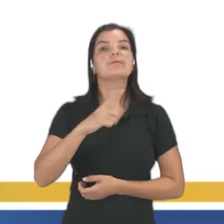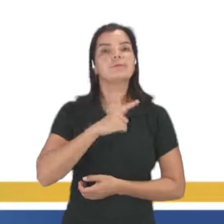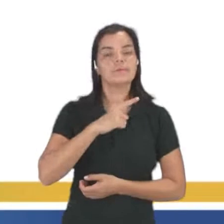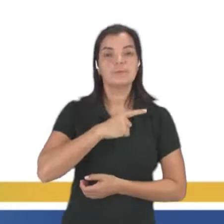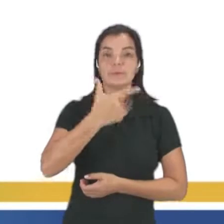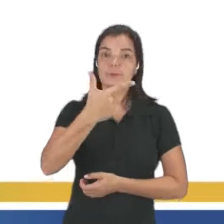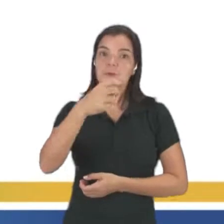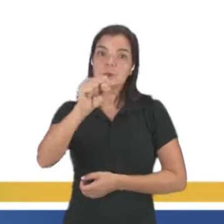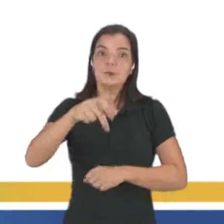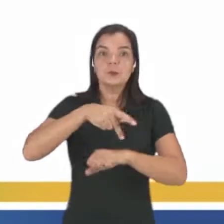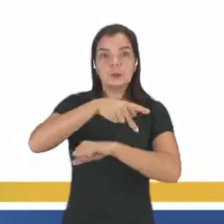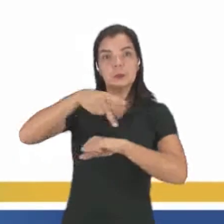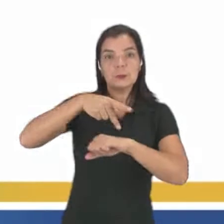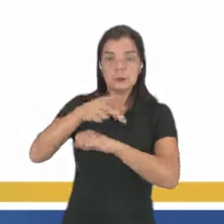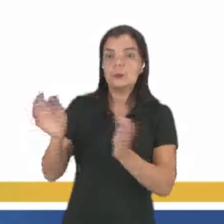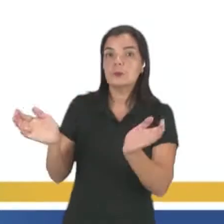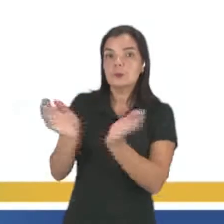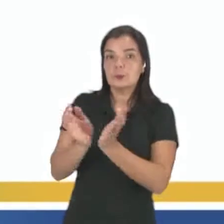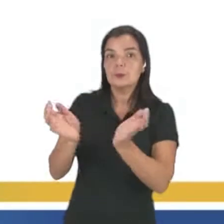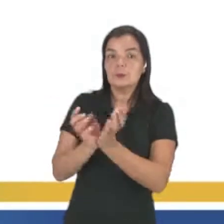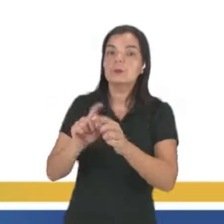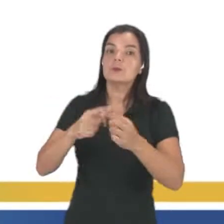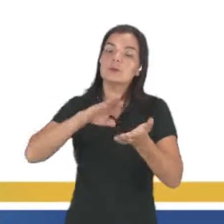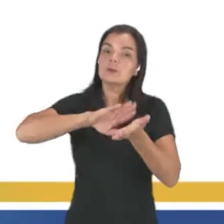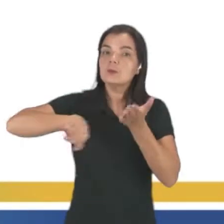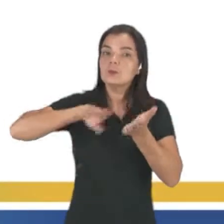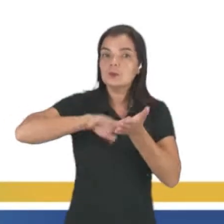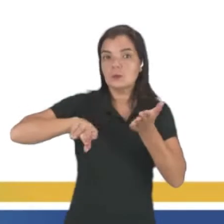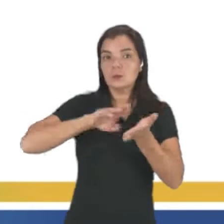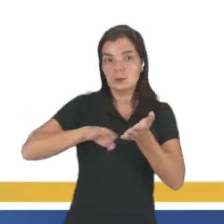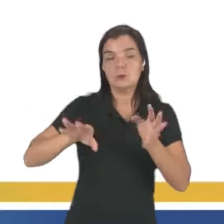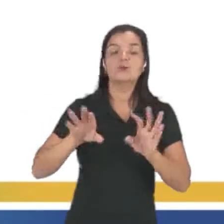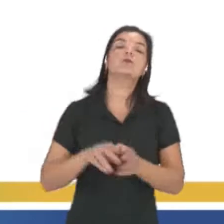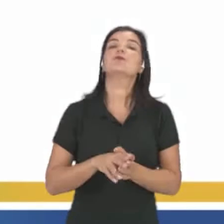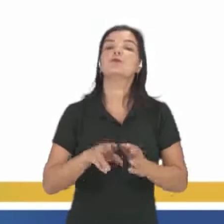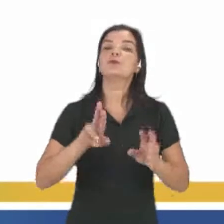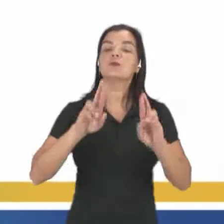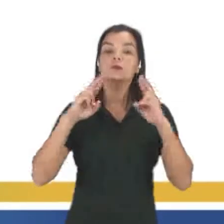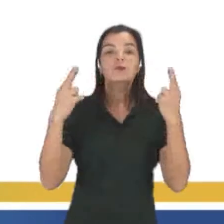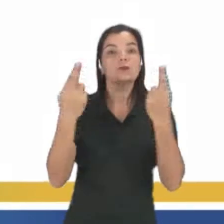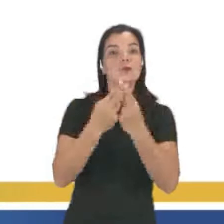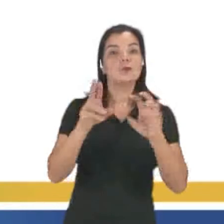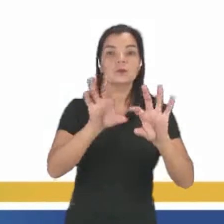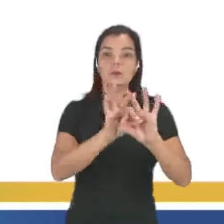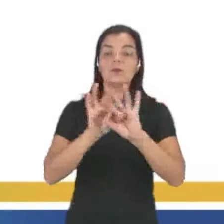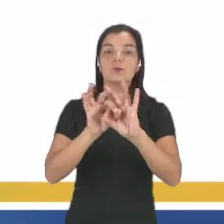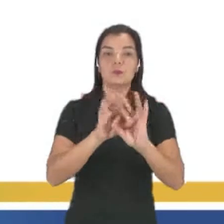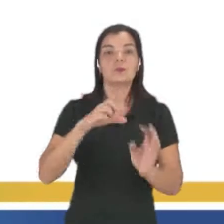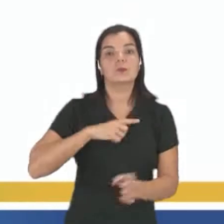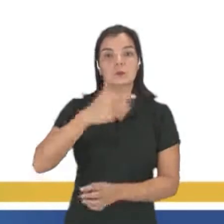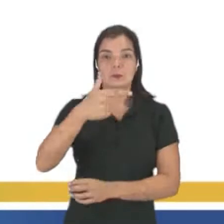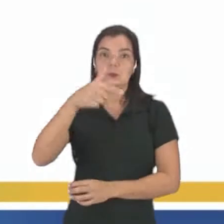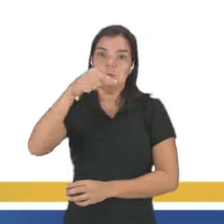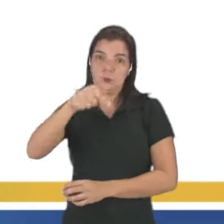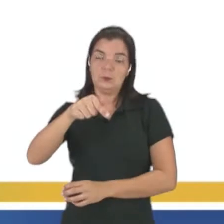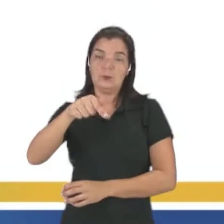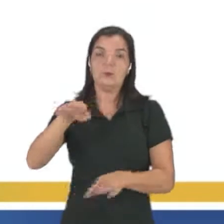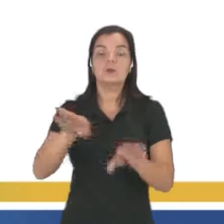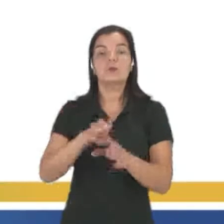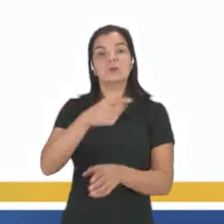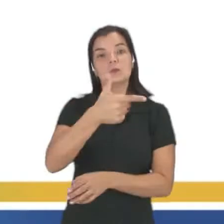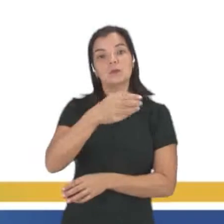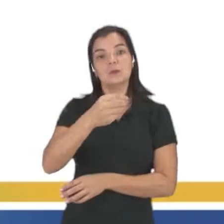ter 28 países membros, porém, com a saída do Reino Unido, a União Europeia voltou a ter 27 países membros no